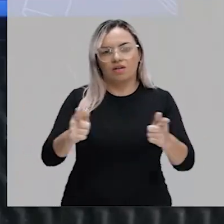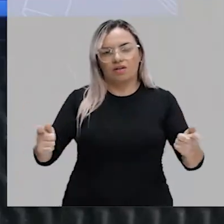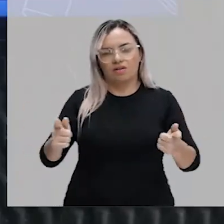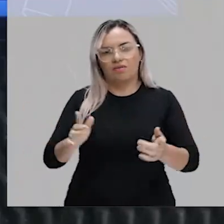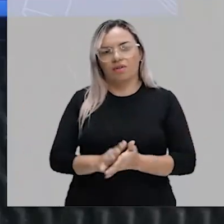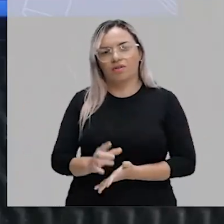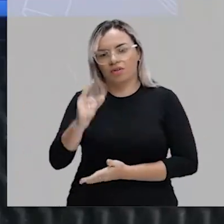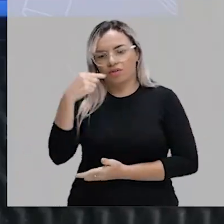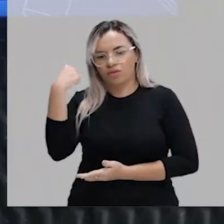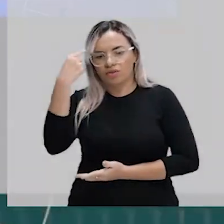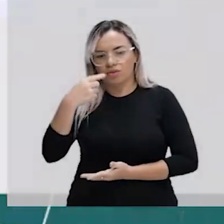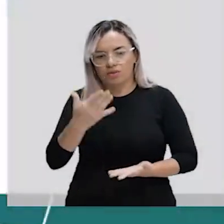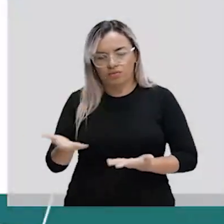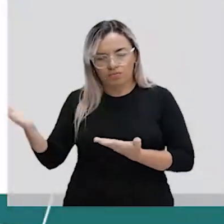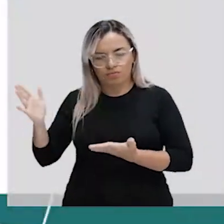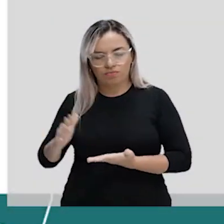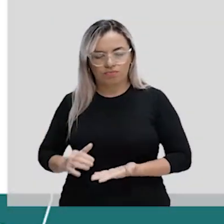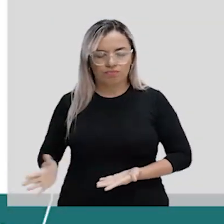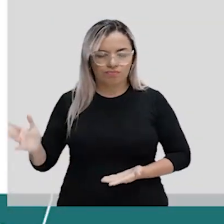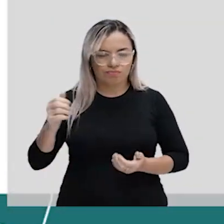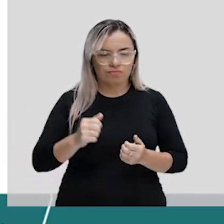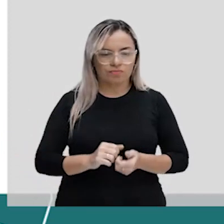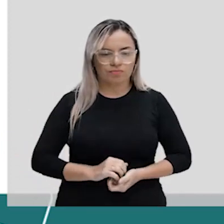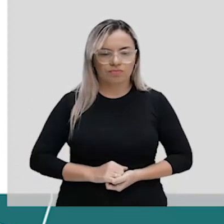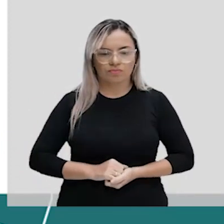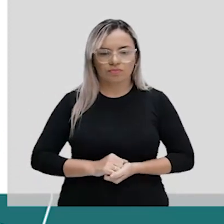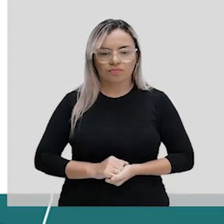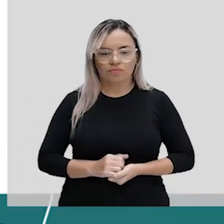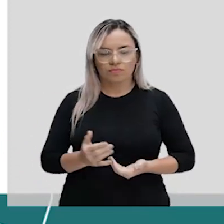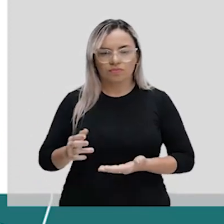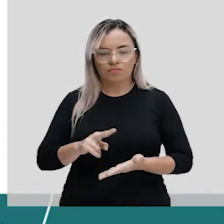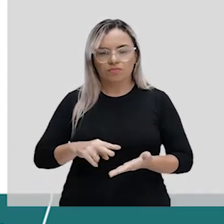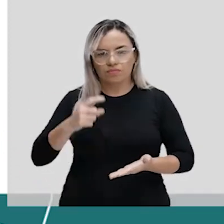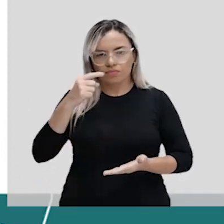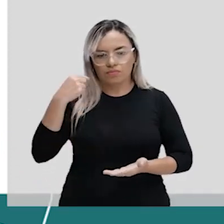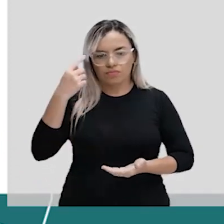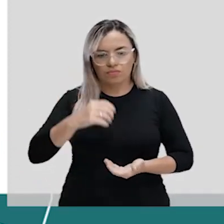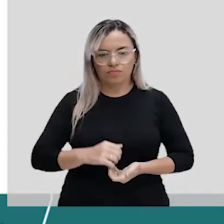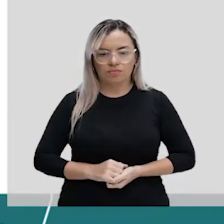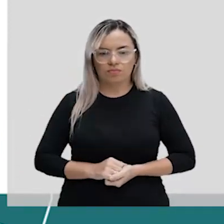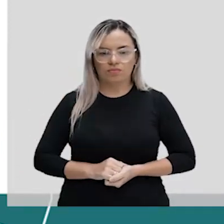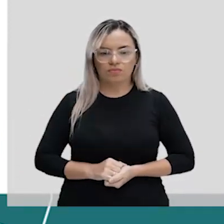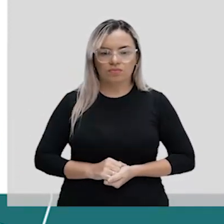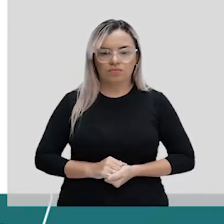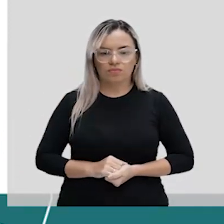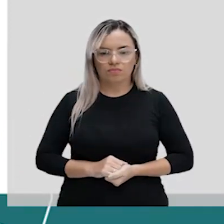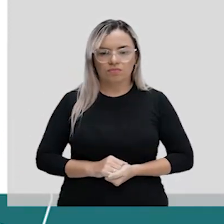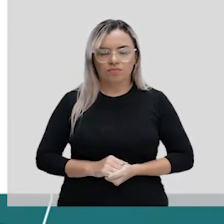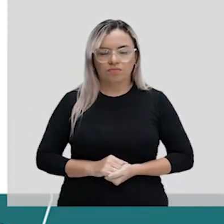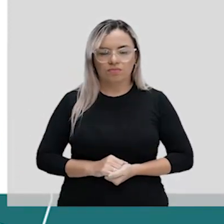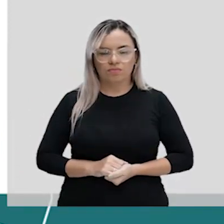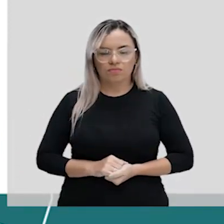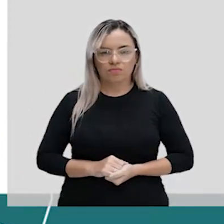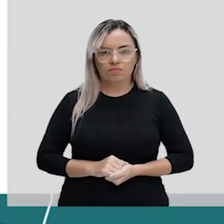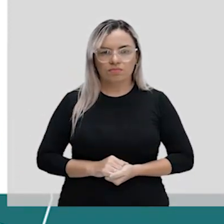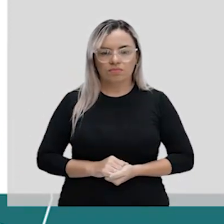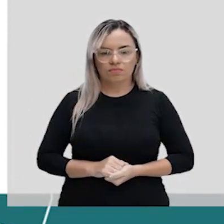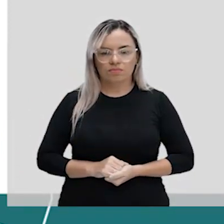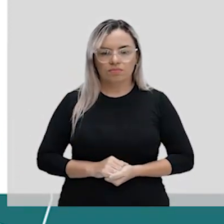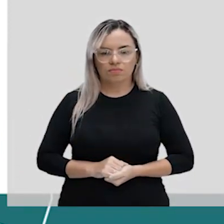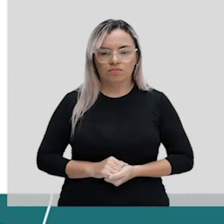dar sequência. Los pronombres personales: yo,